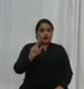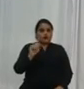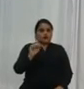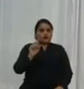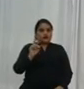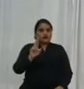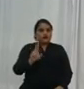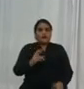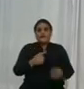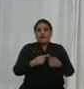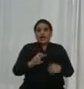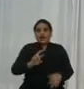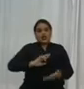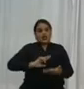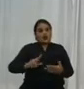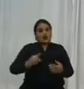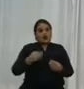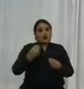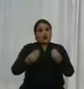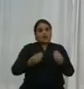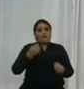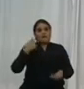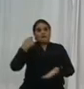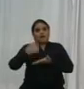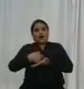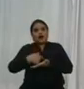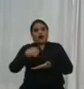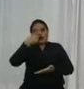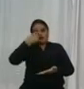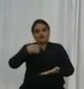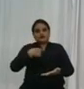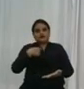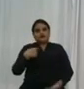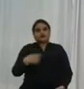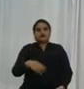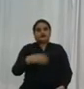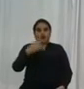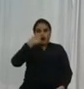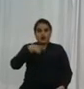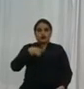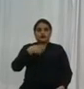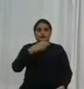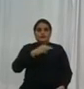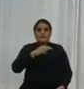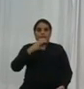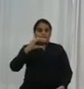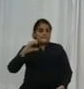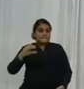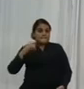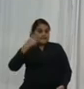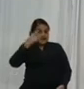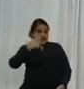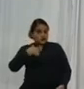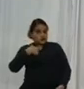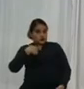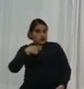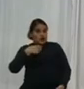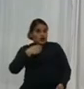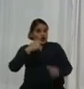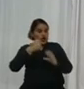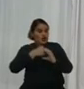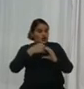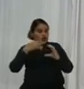não da forma que está sendo cobrado, que a gente não possa ter que pagar na conta pessoal do procurador, porque caracteriza como se